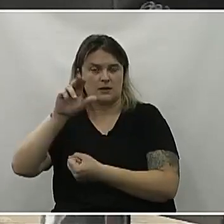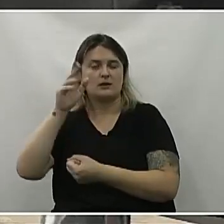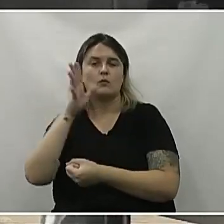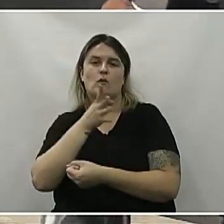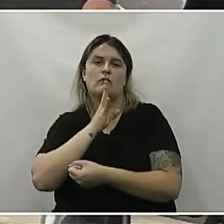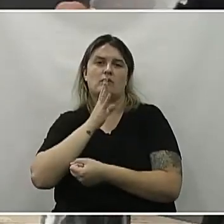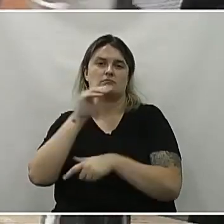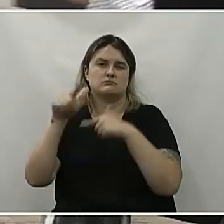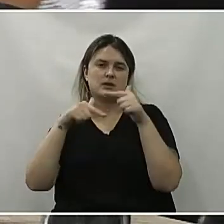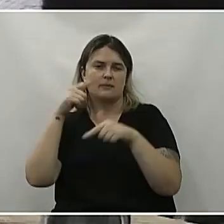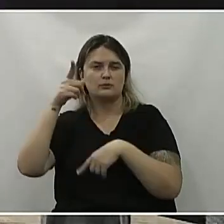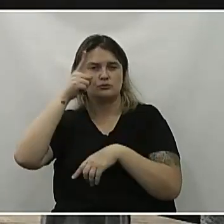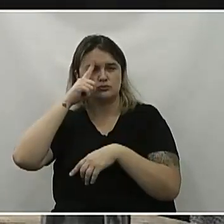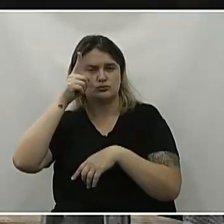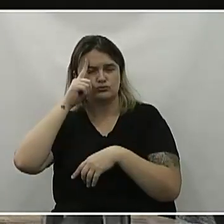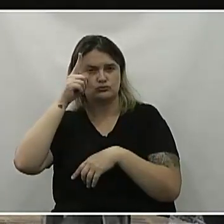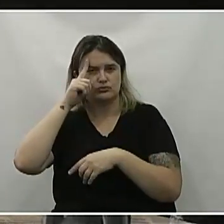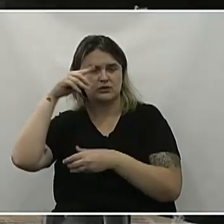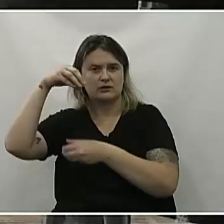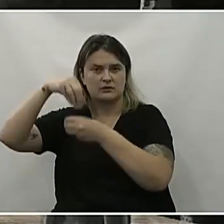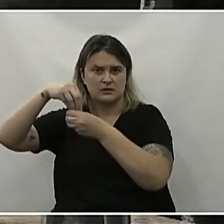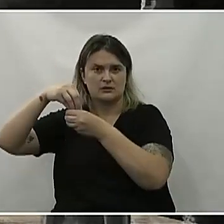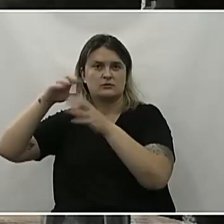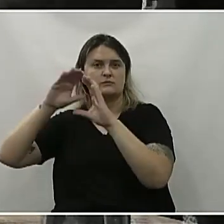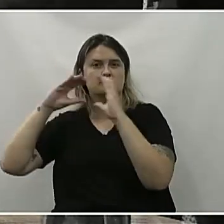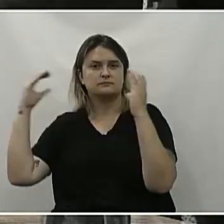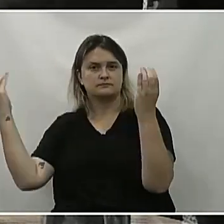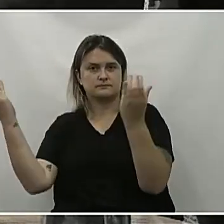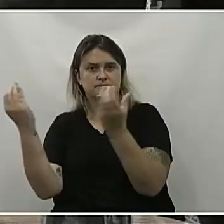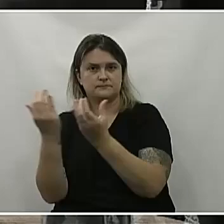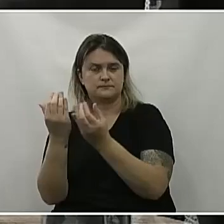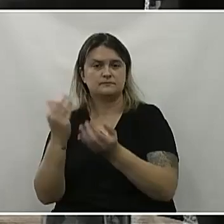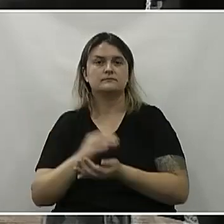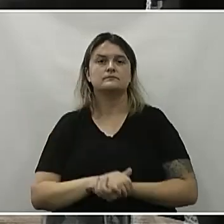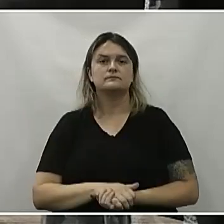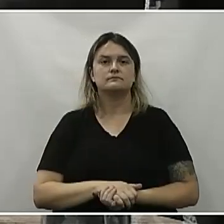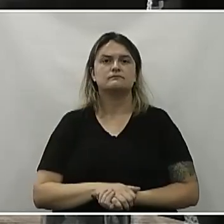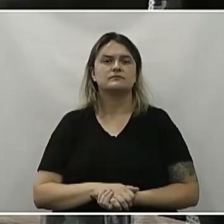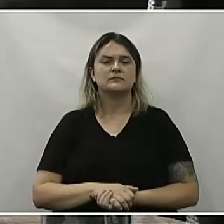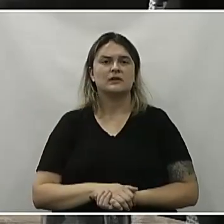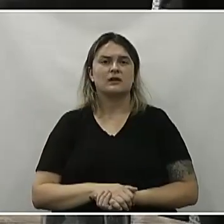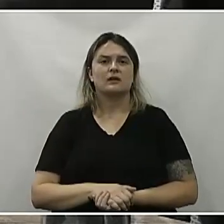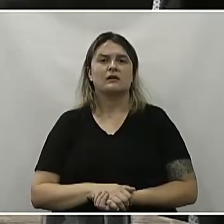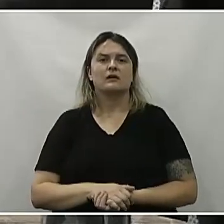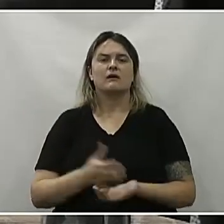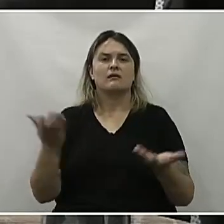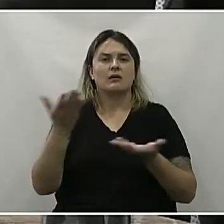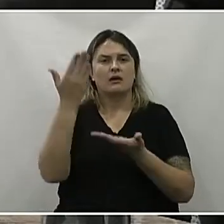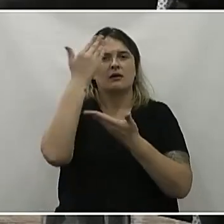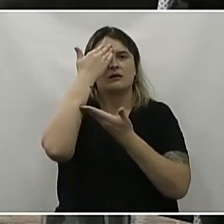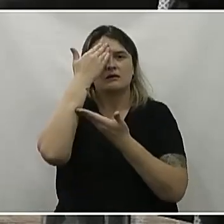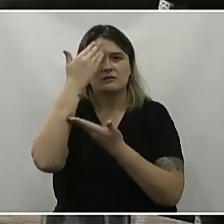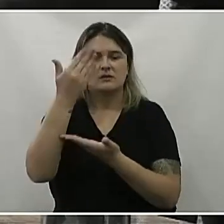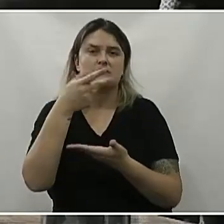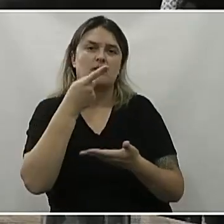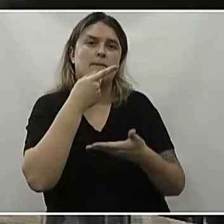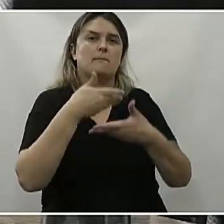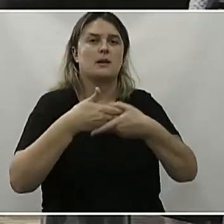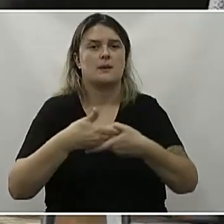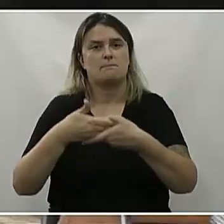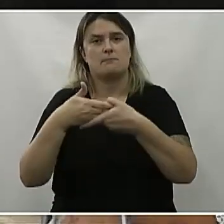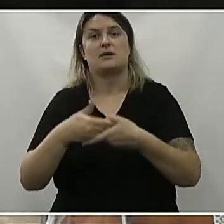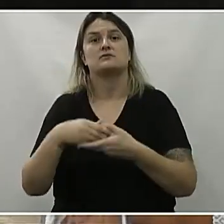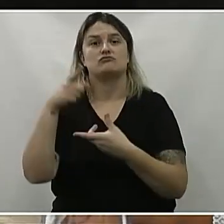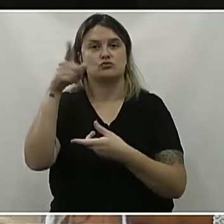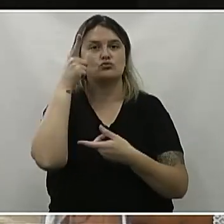trabalho de vocês dia a dia dentro daquela comunidade e a gente só tem agradecer e parabenizar por